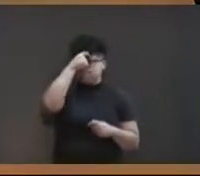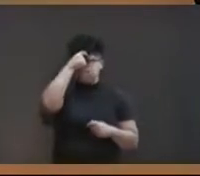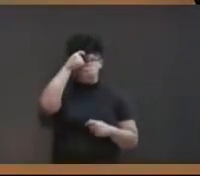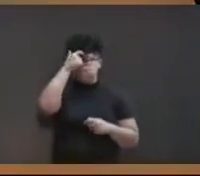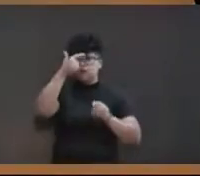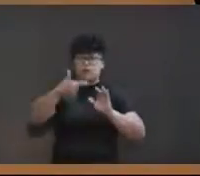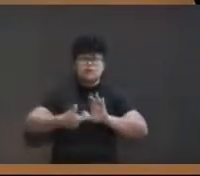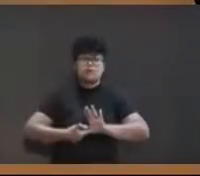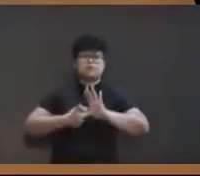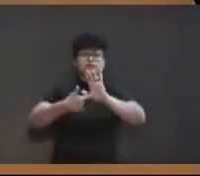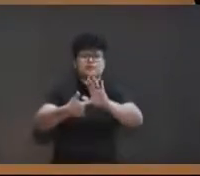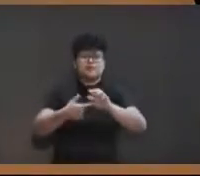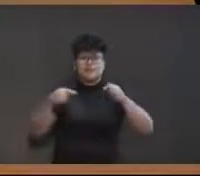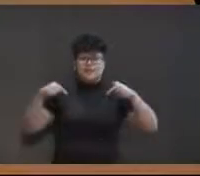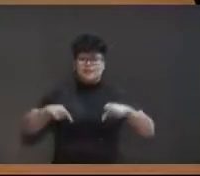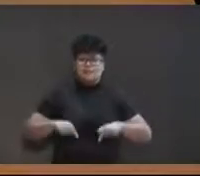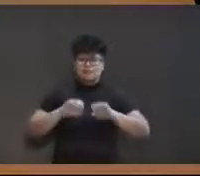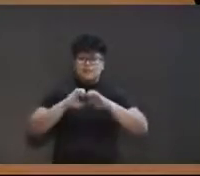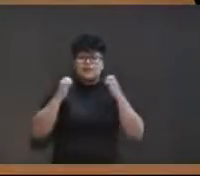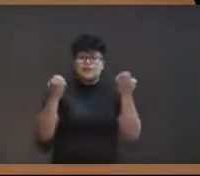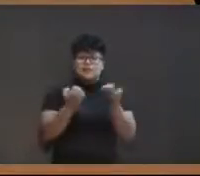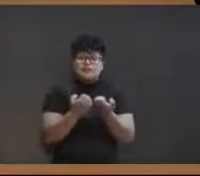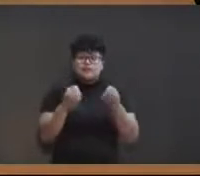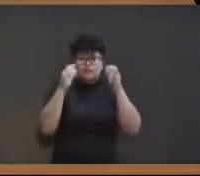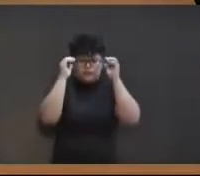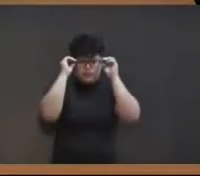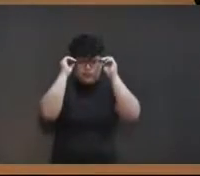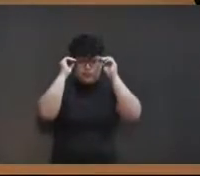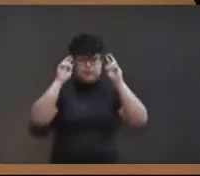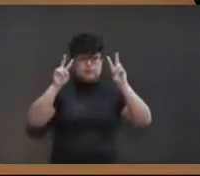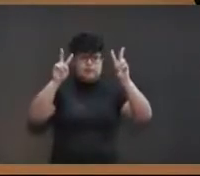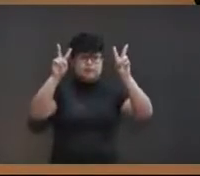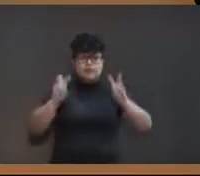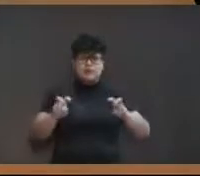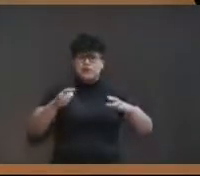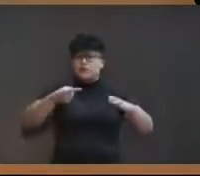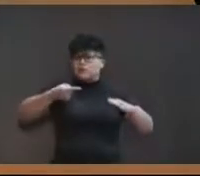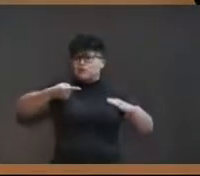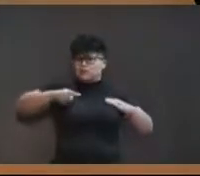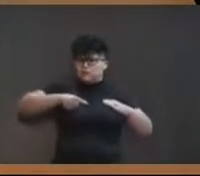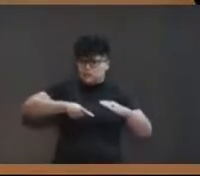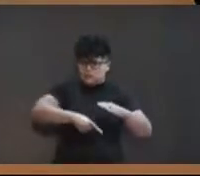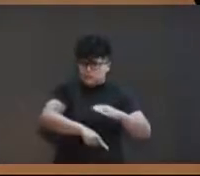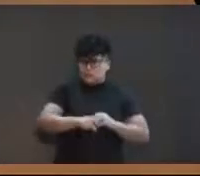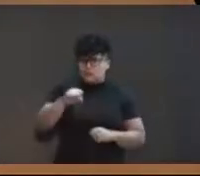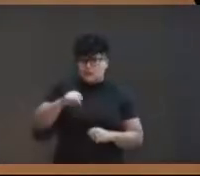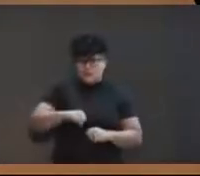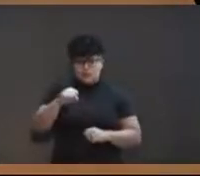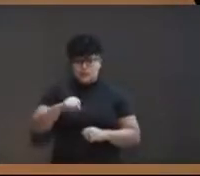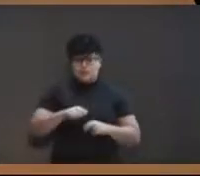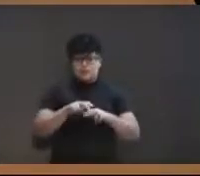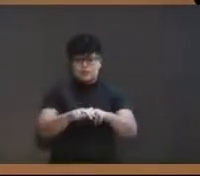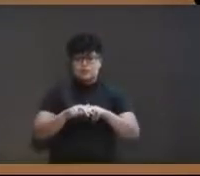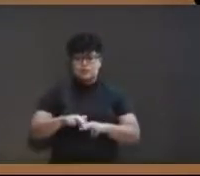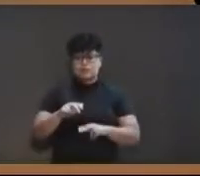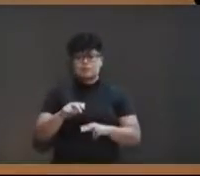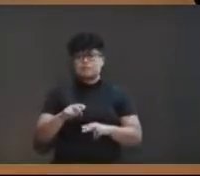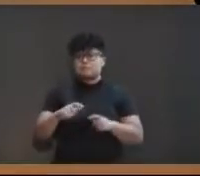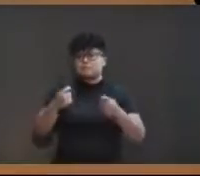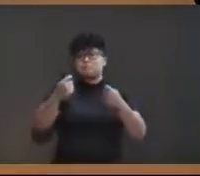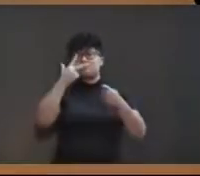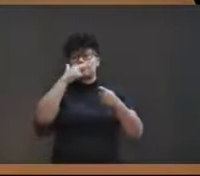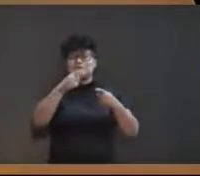Bienal não é de um tema tão que tem um nível muito alto né E ela ele tinha que ser alguém muito